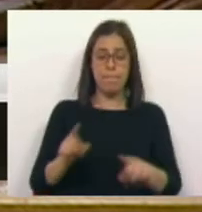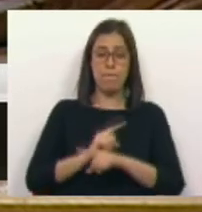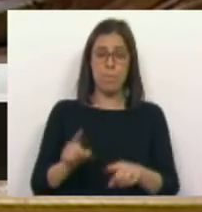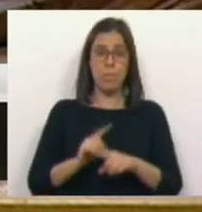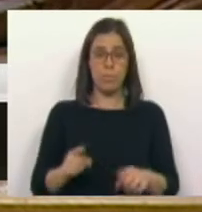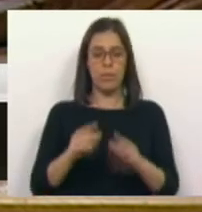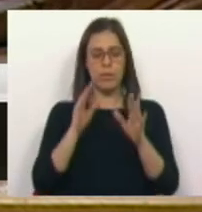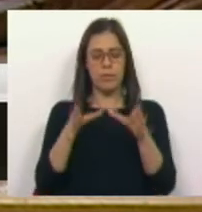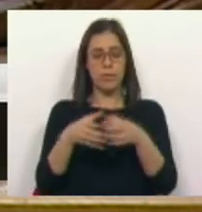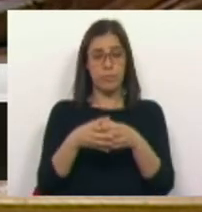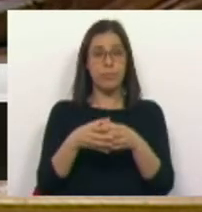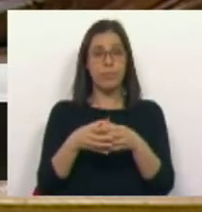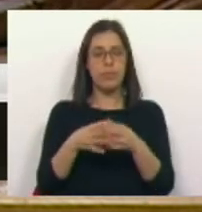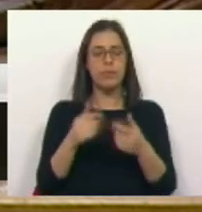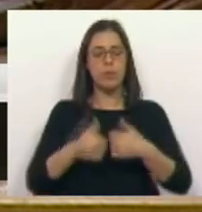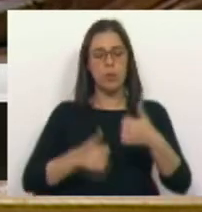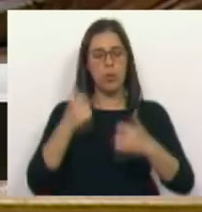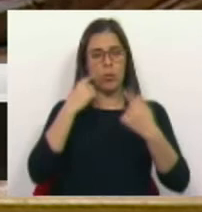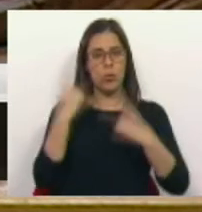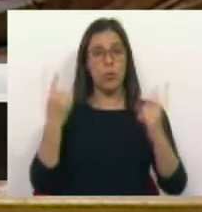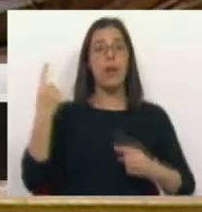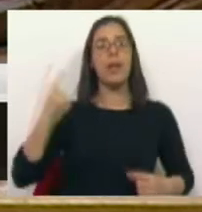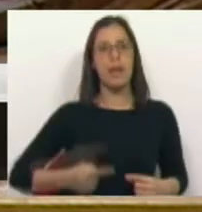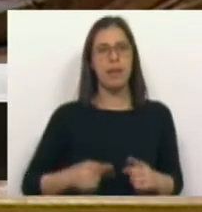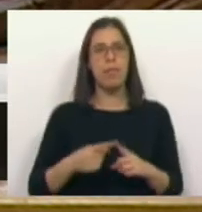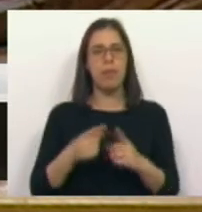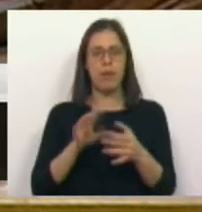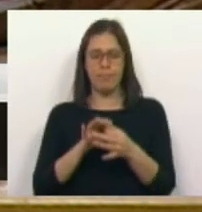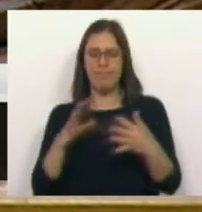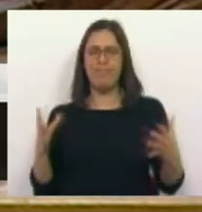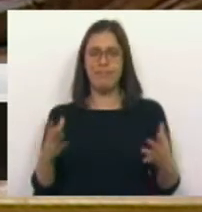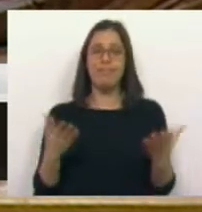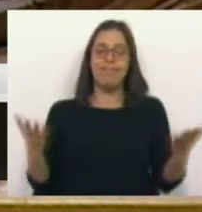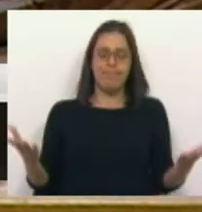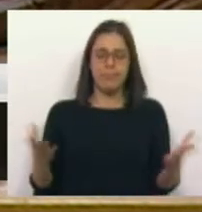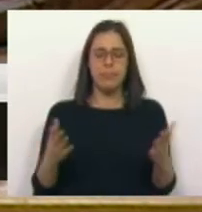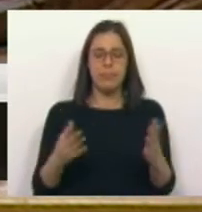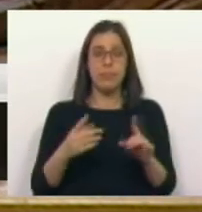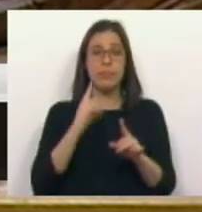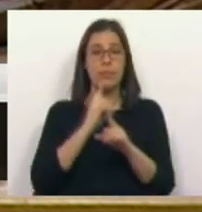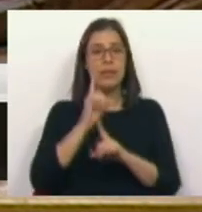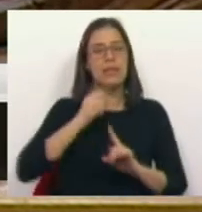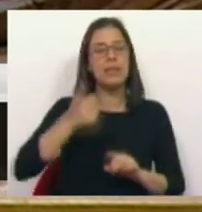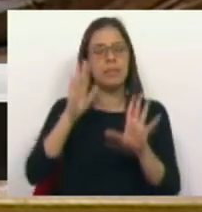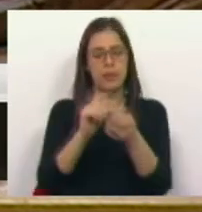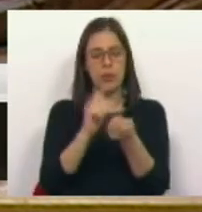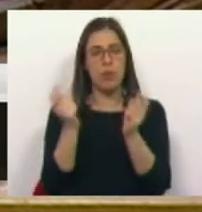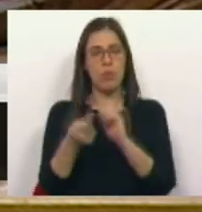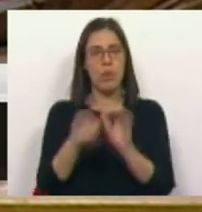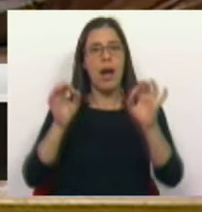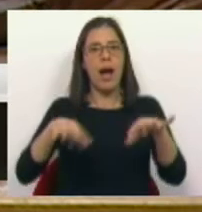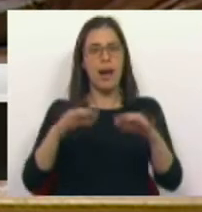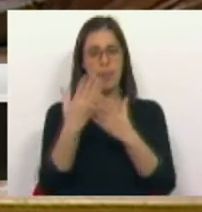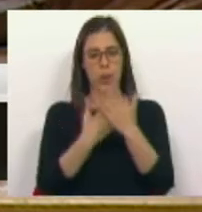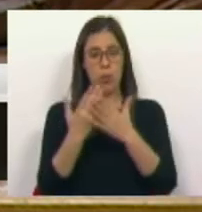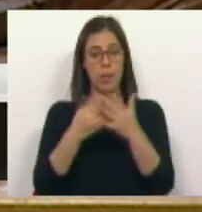impeditivas da concentração que os concursos públicos impõem são desvirtuadas. Por isso, algo de essencial tem de mudar para acabar